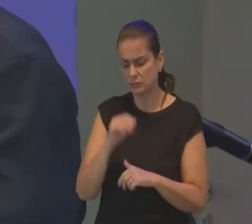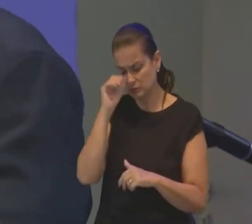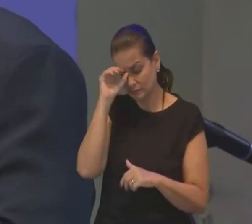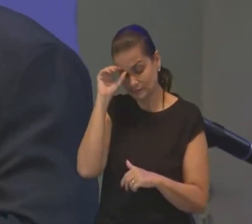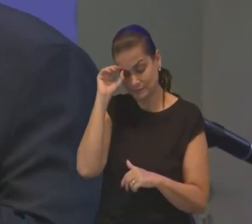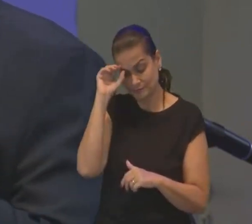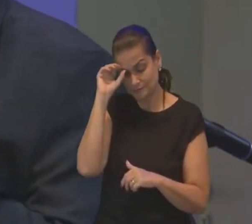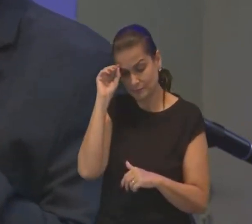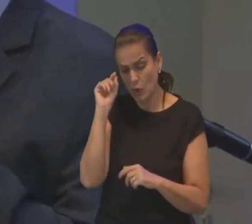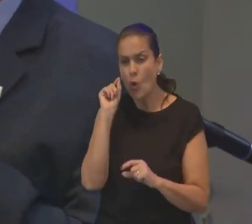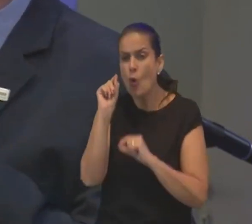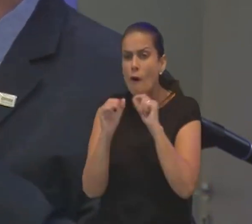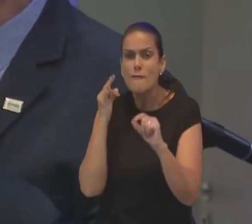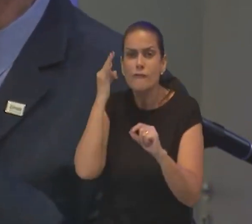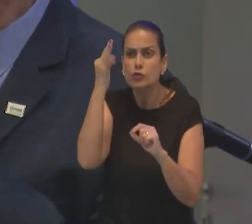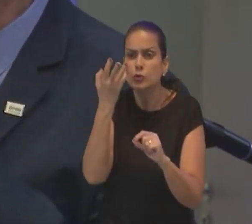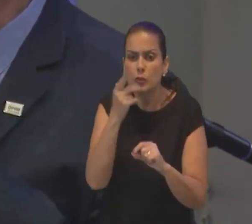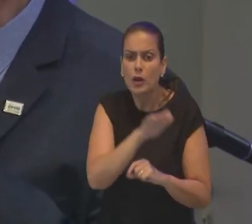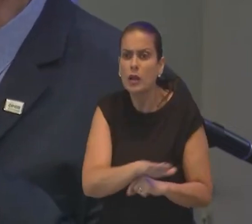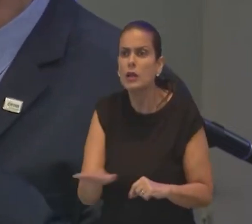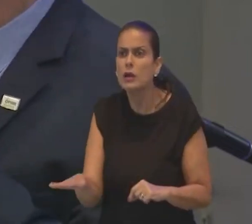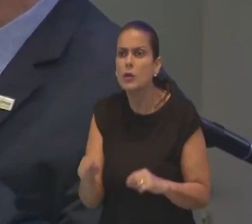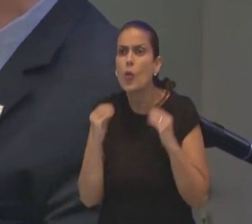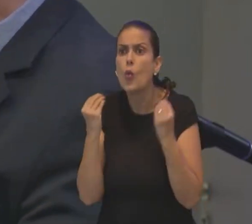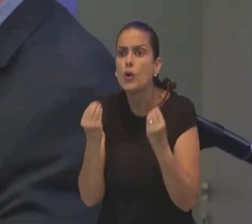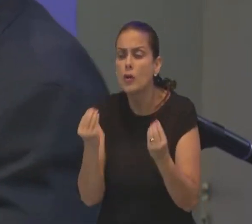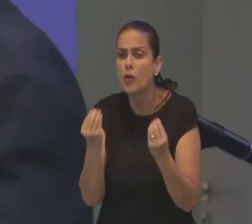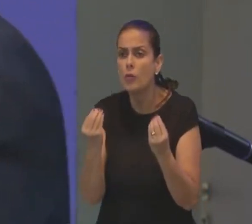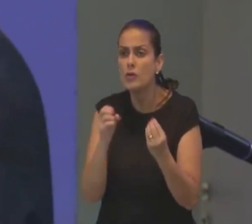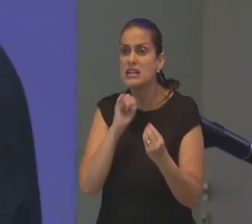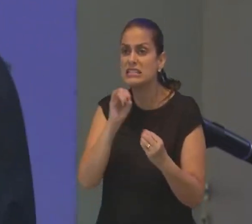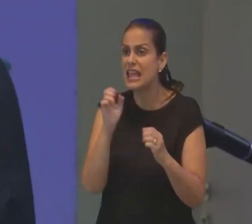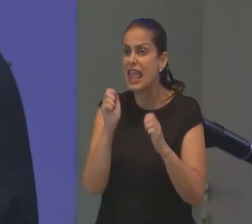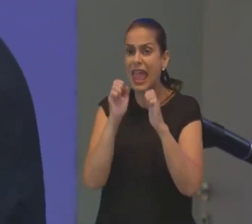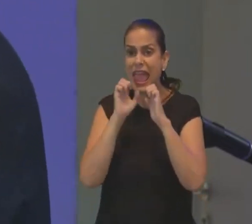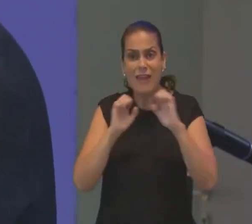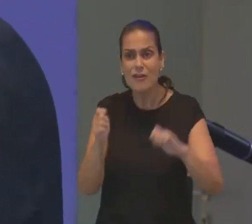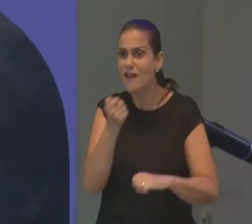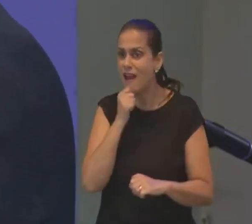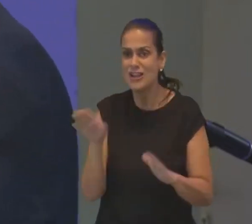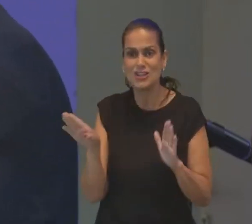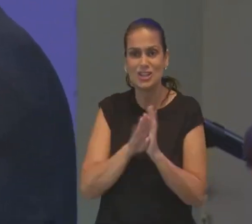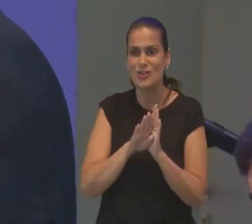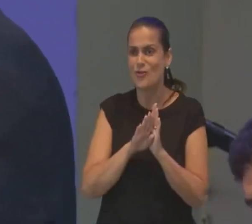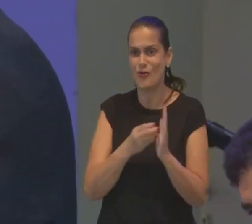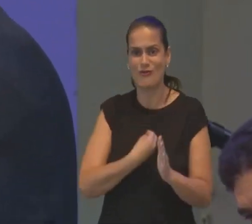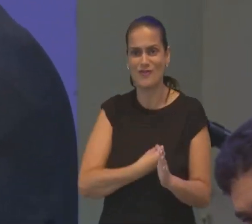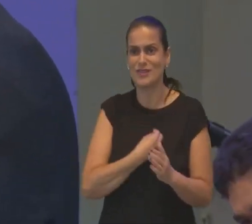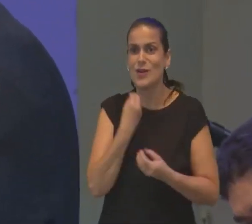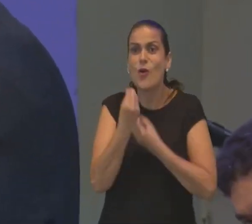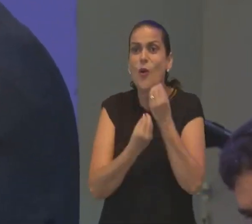O que é que vai ser dessa criança, meus irmãos, se o evangelho não chegar na vida dela?